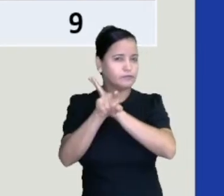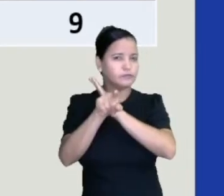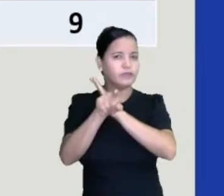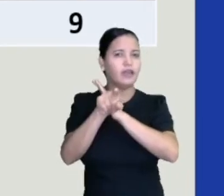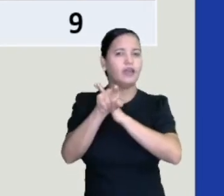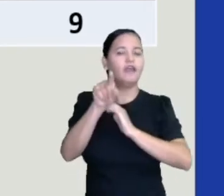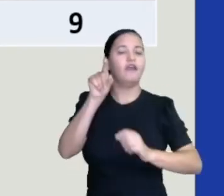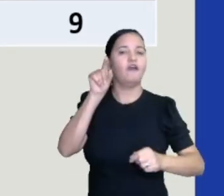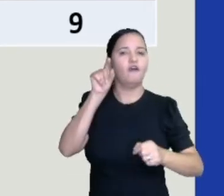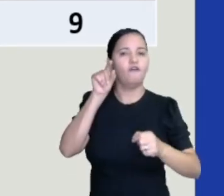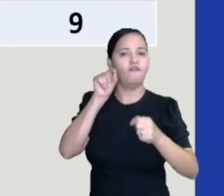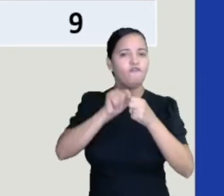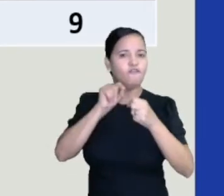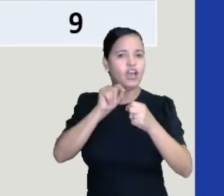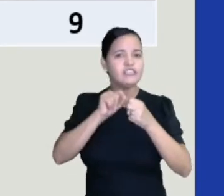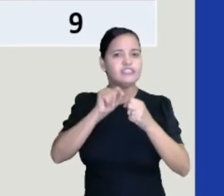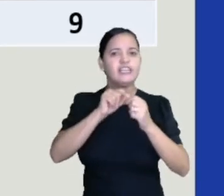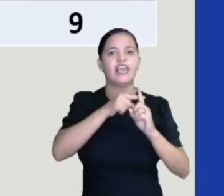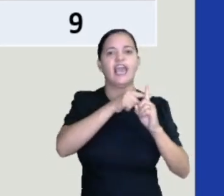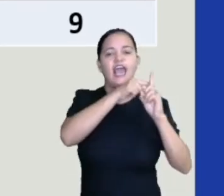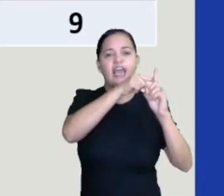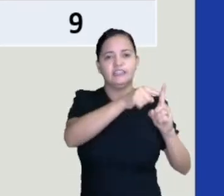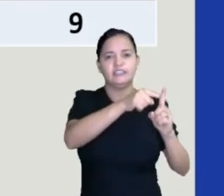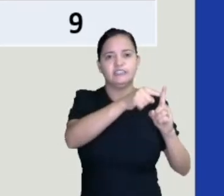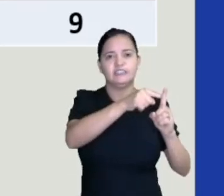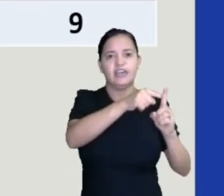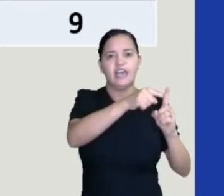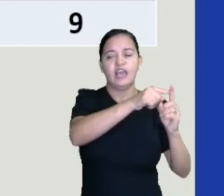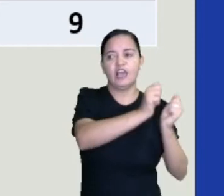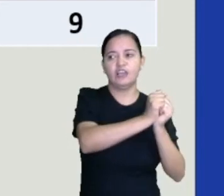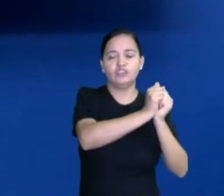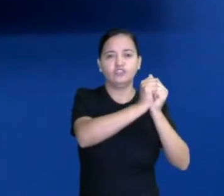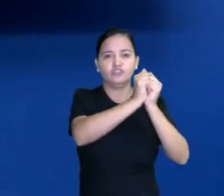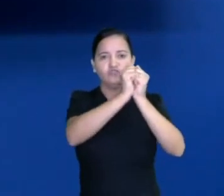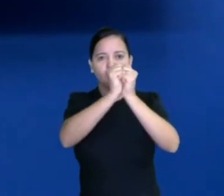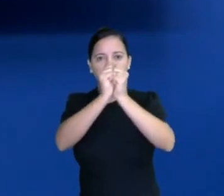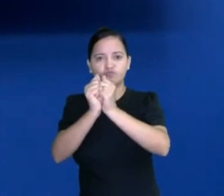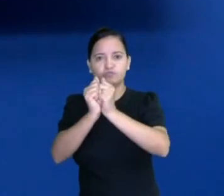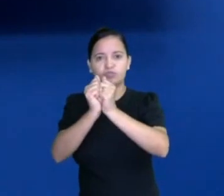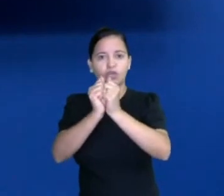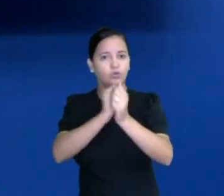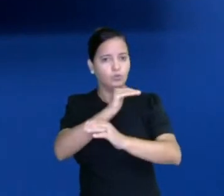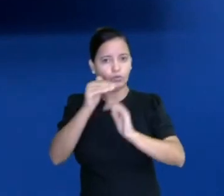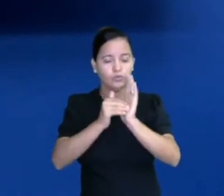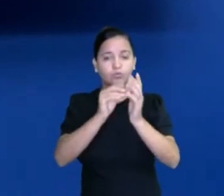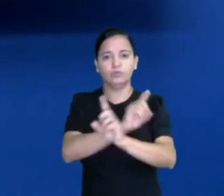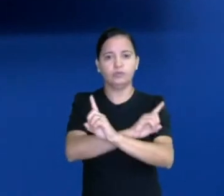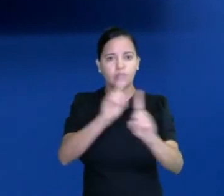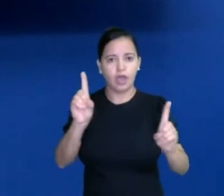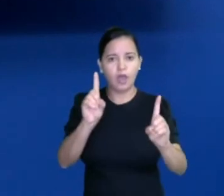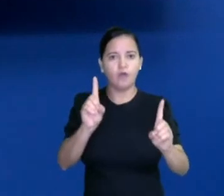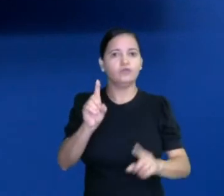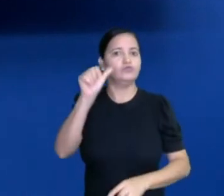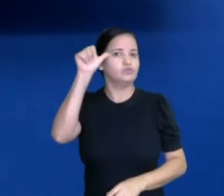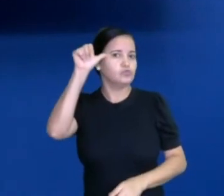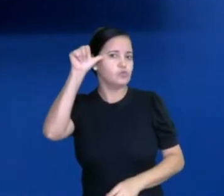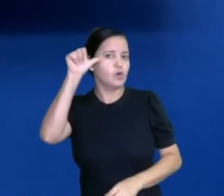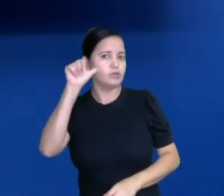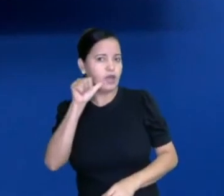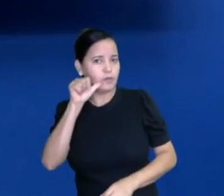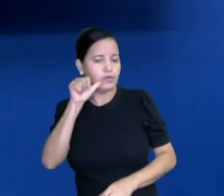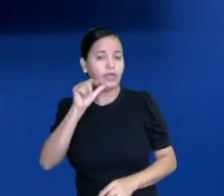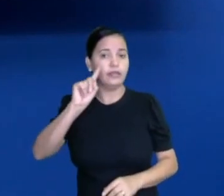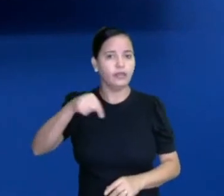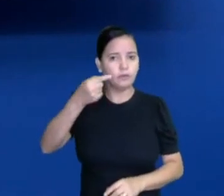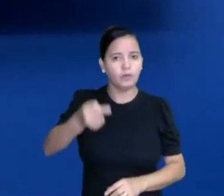eu faço adição. Juntando todos os valores do problema? Não. Só os valores das mulheres e depois só o